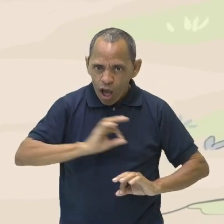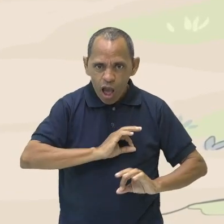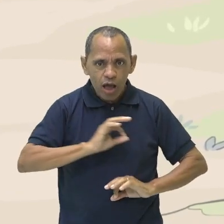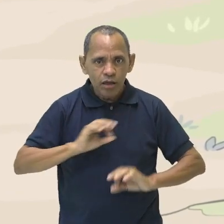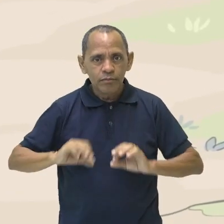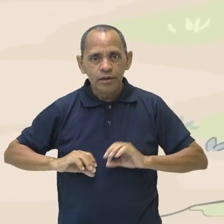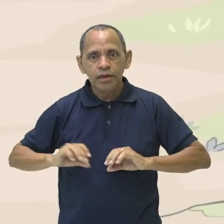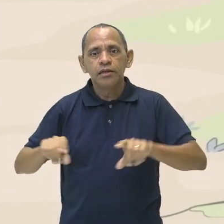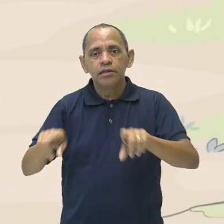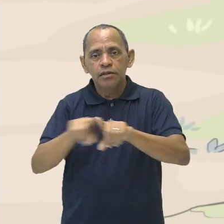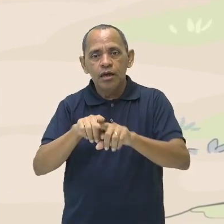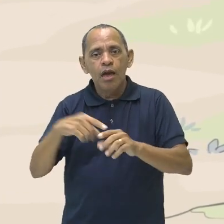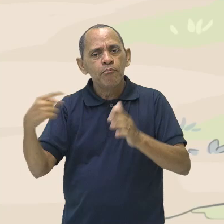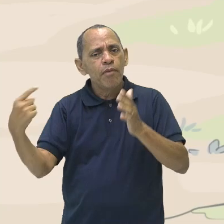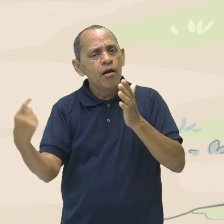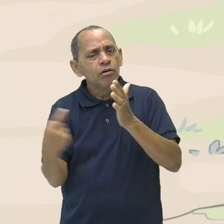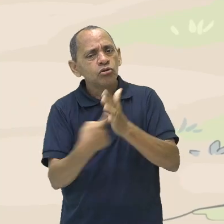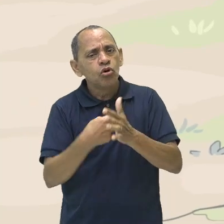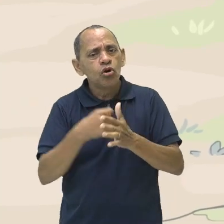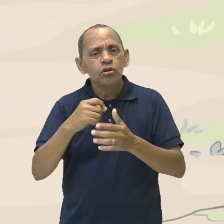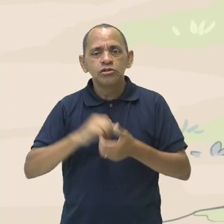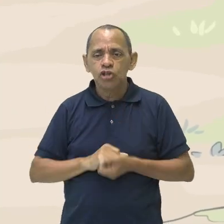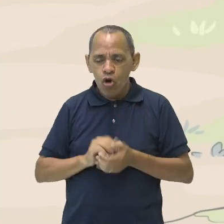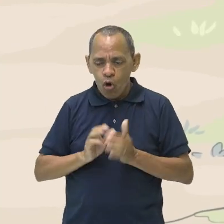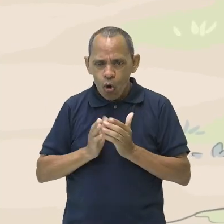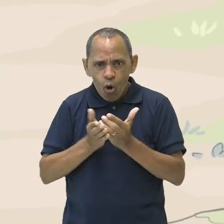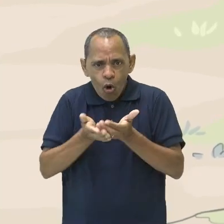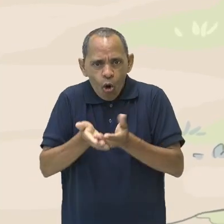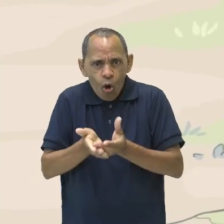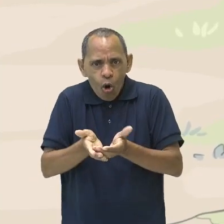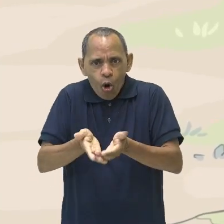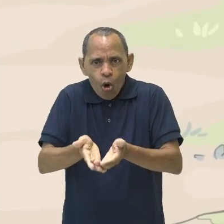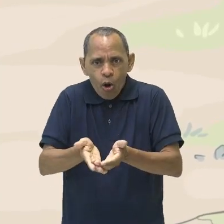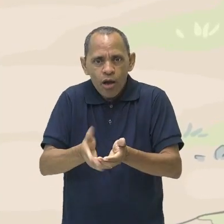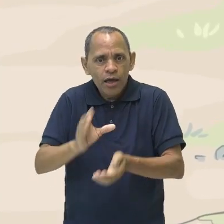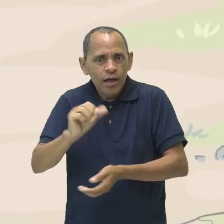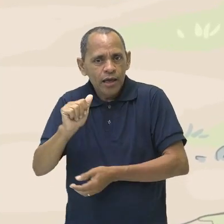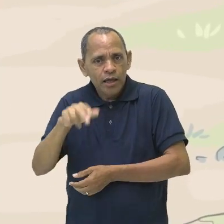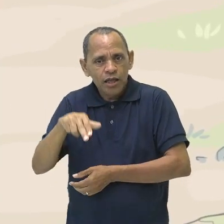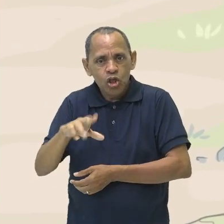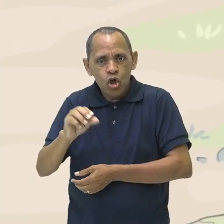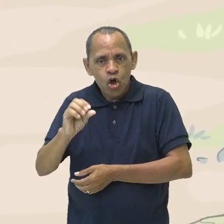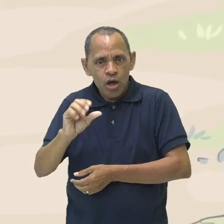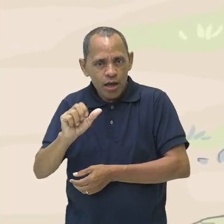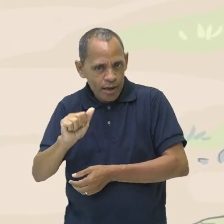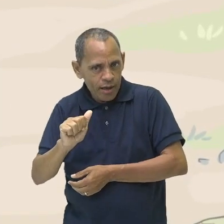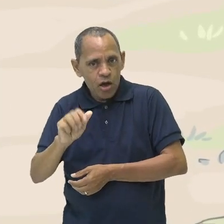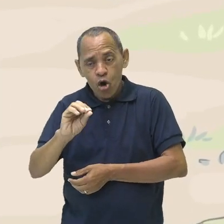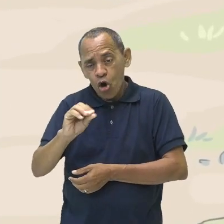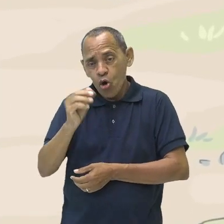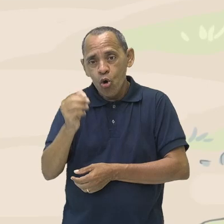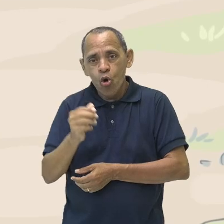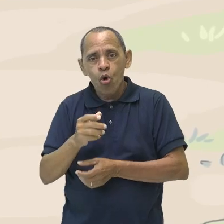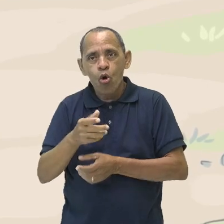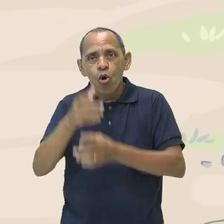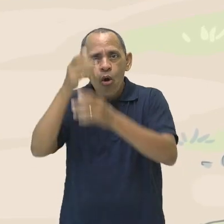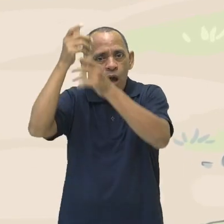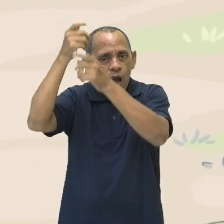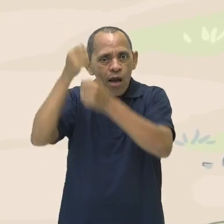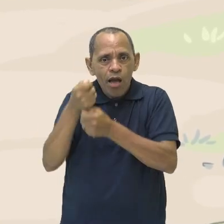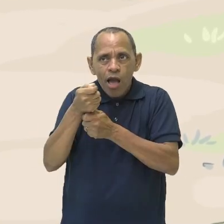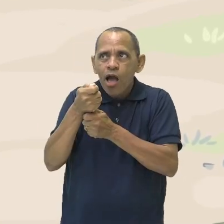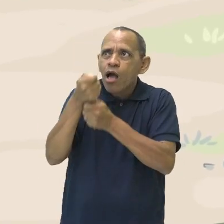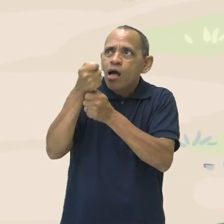eu tinha vindo de canoa ou de cipó, se eu trazia